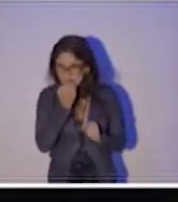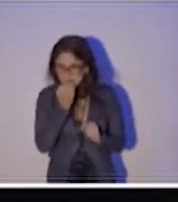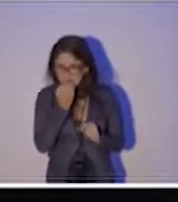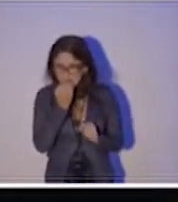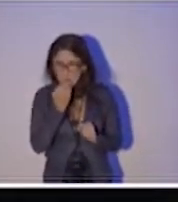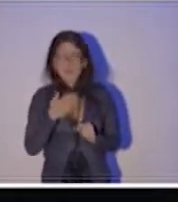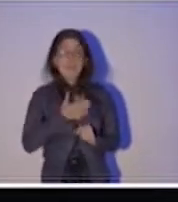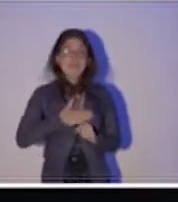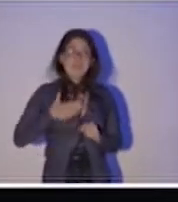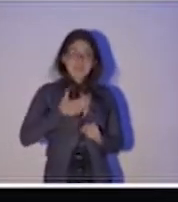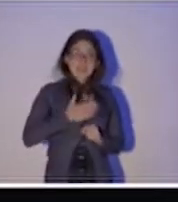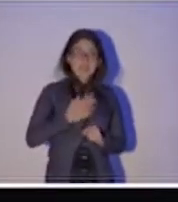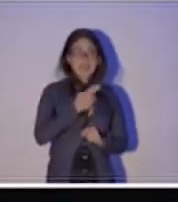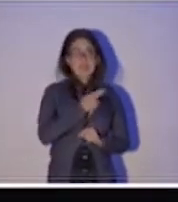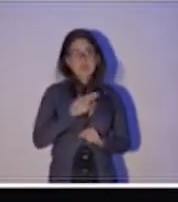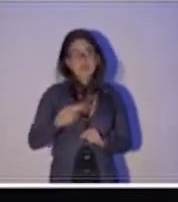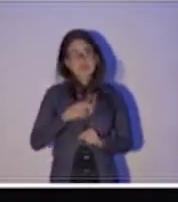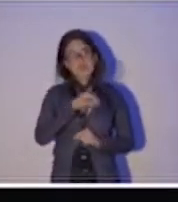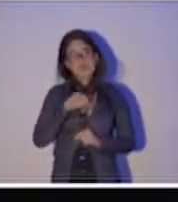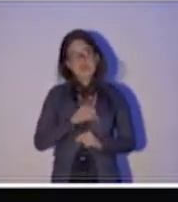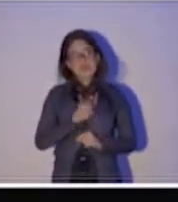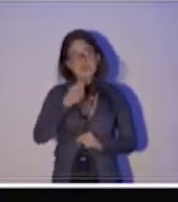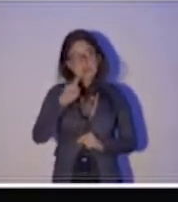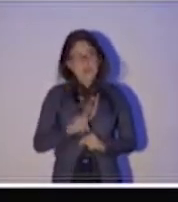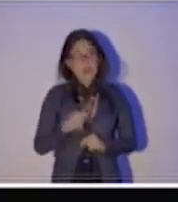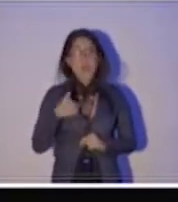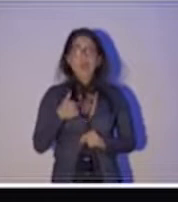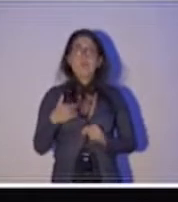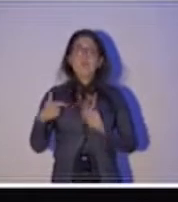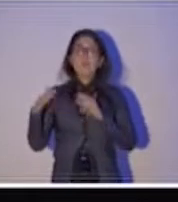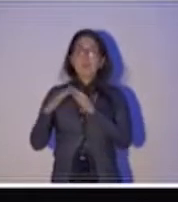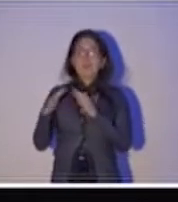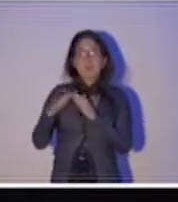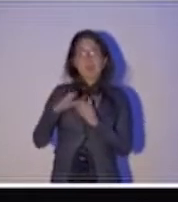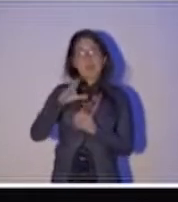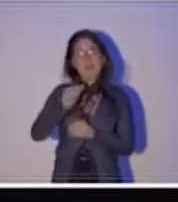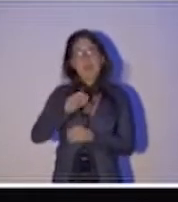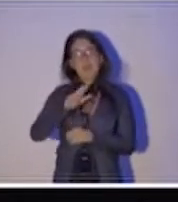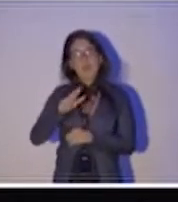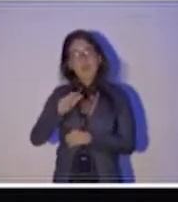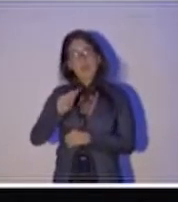Prazer, meu nome é José César, sou de Caruaru, como vocês sabem.